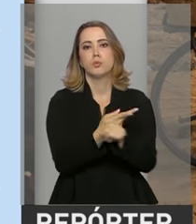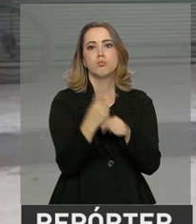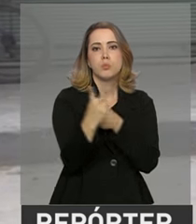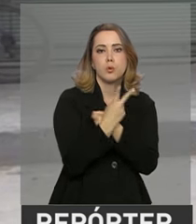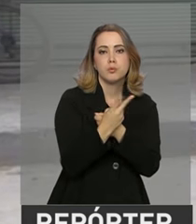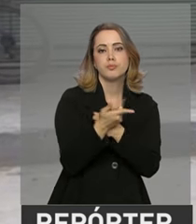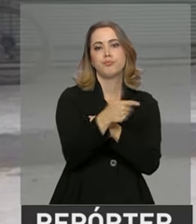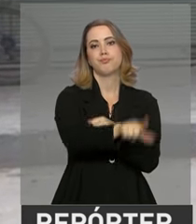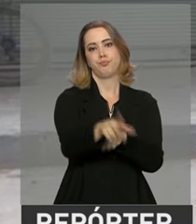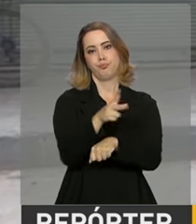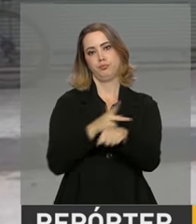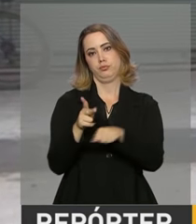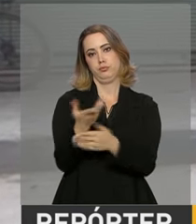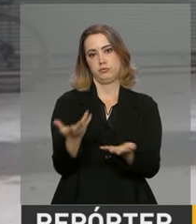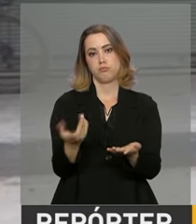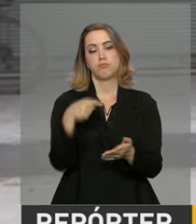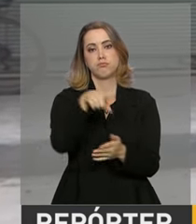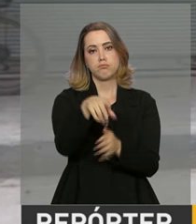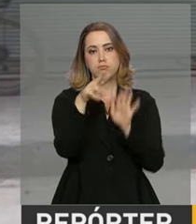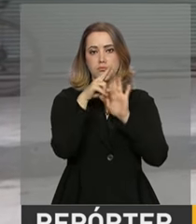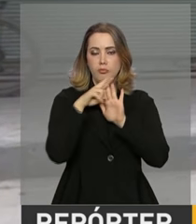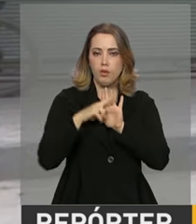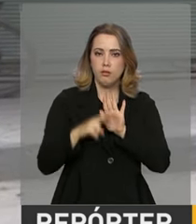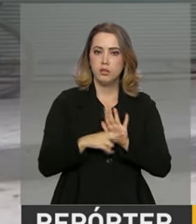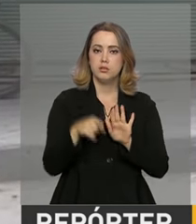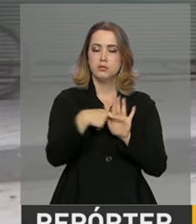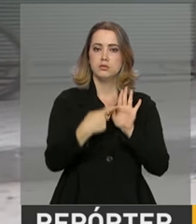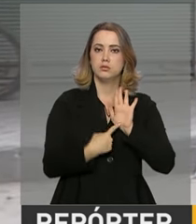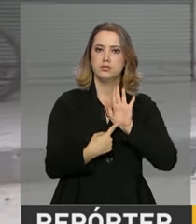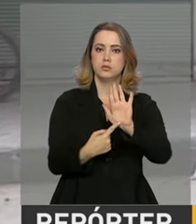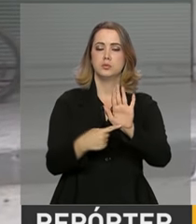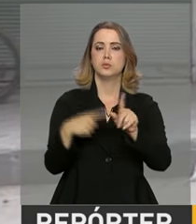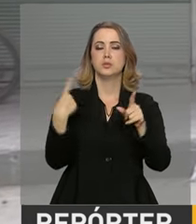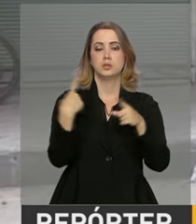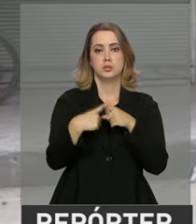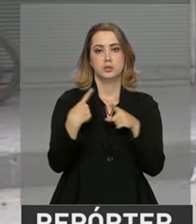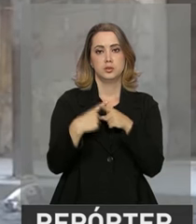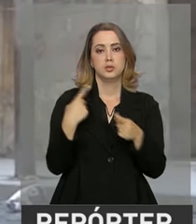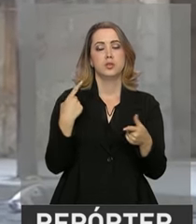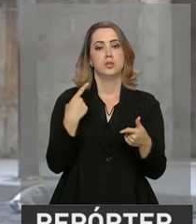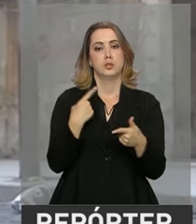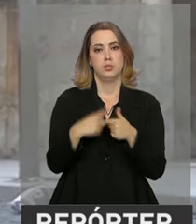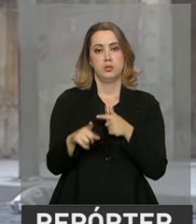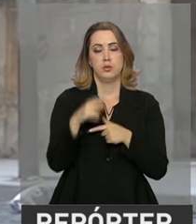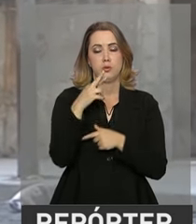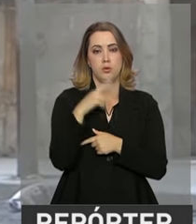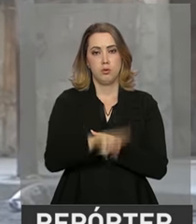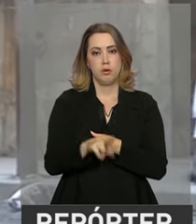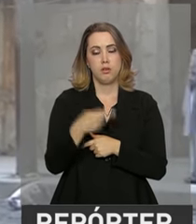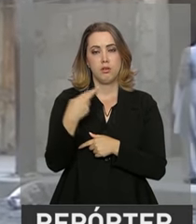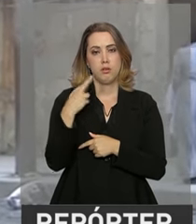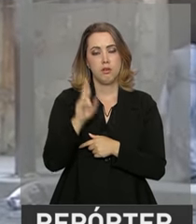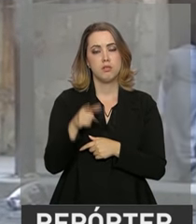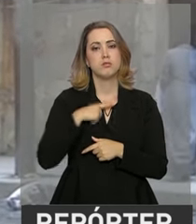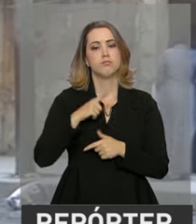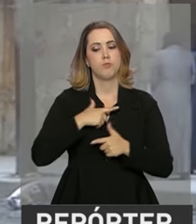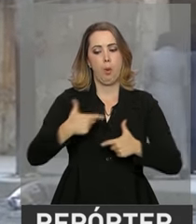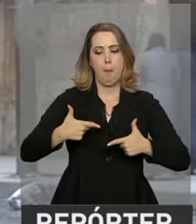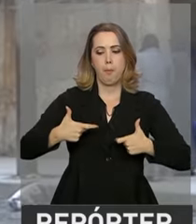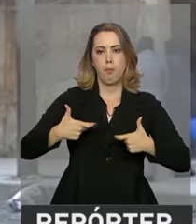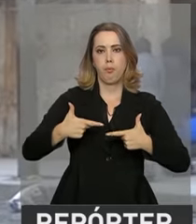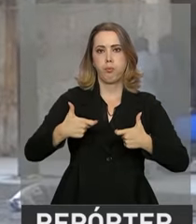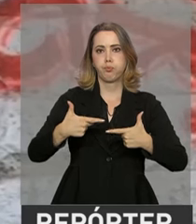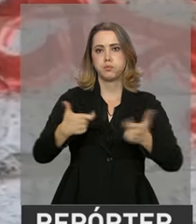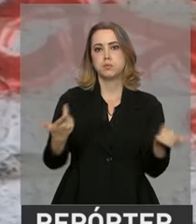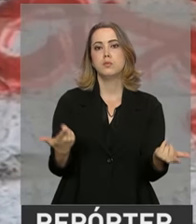países. O relatório aponta que o principal fator para o aumento de refugiados é a existência de conflitos armados